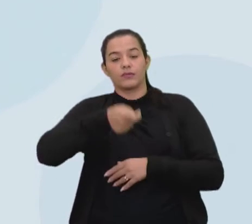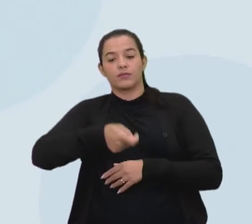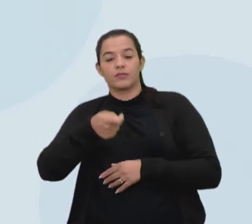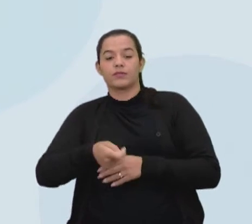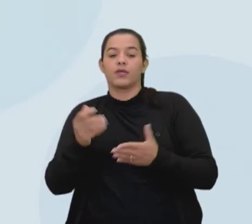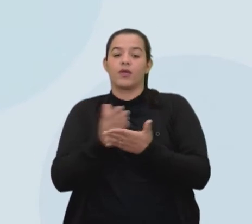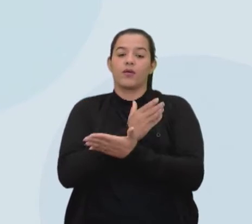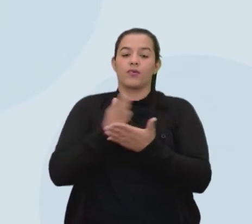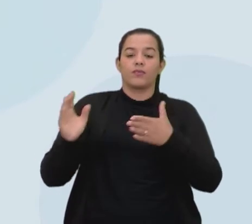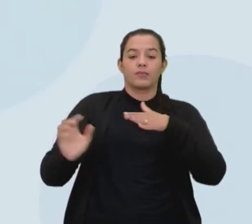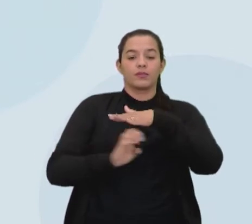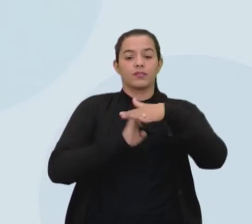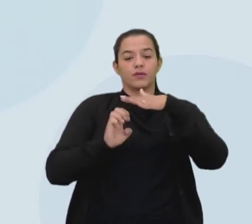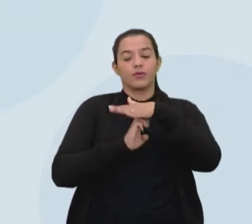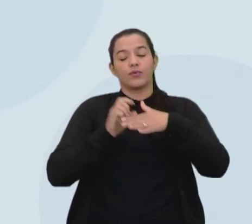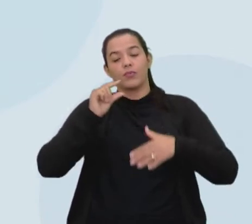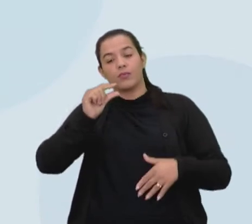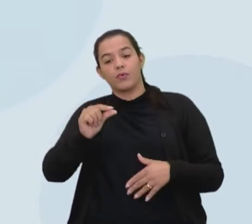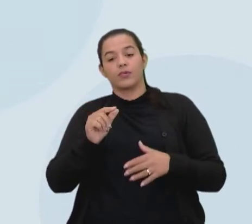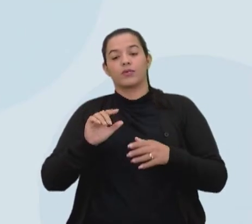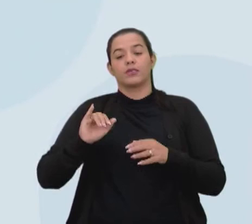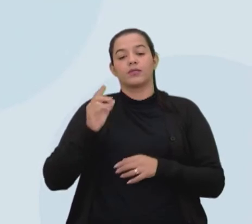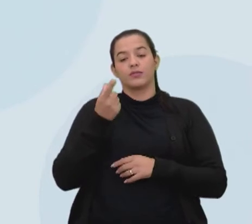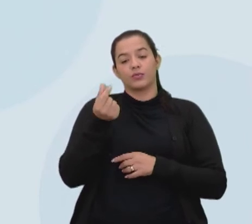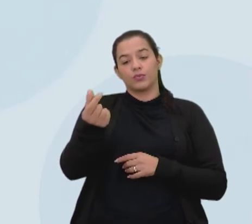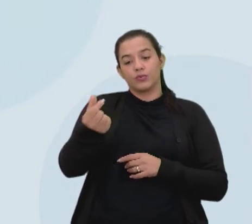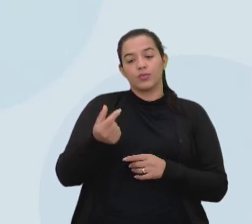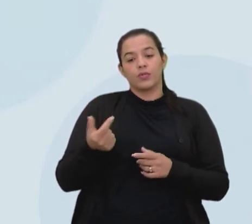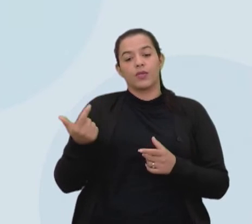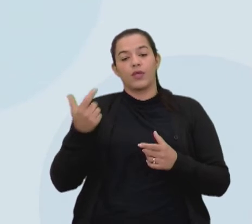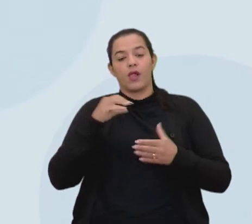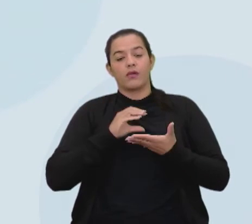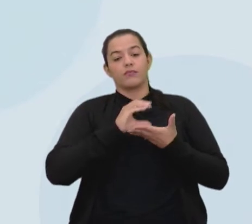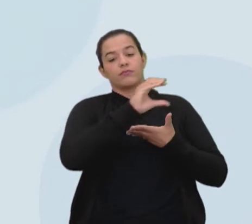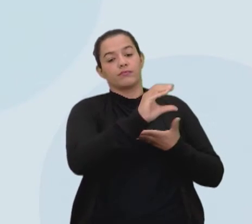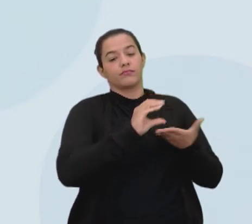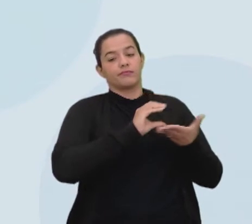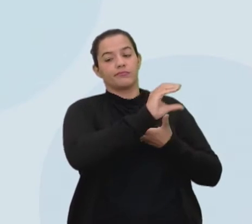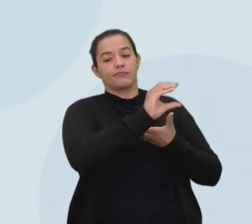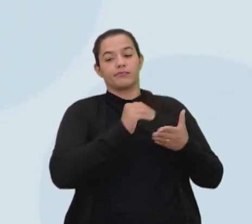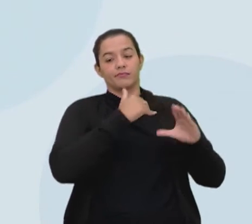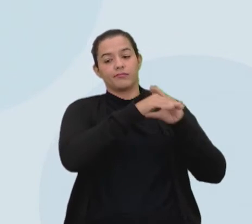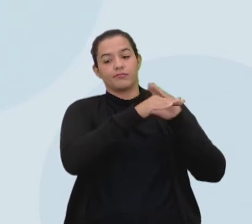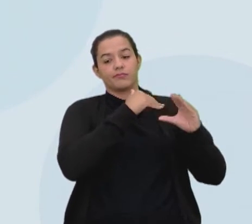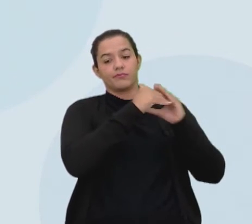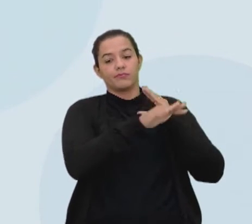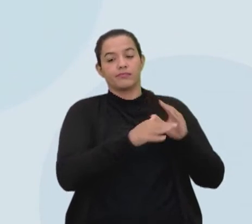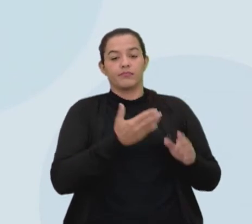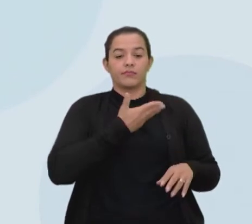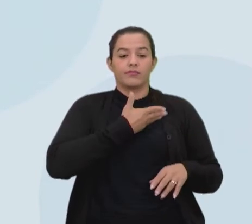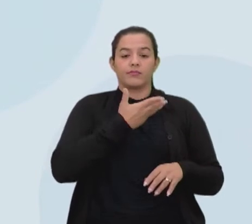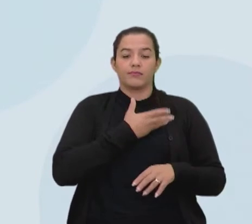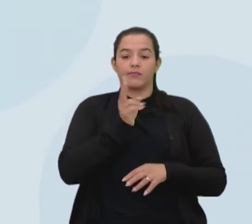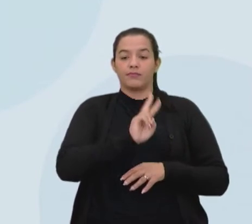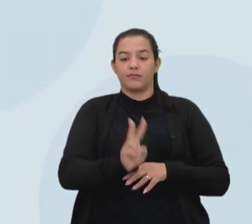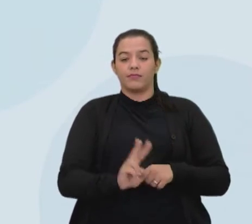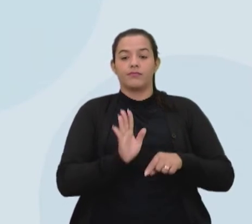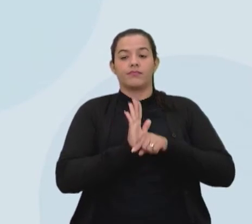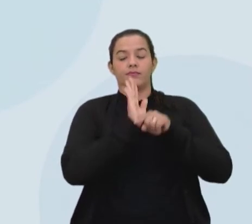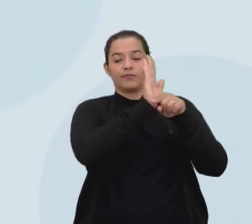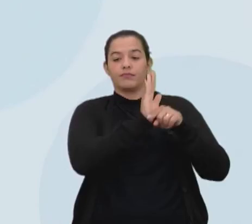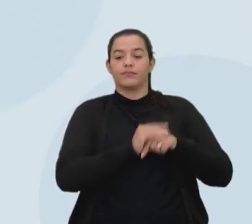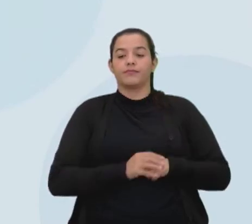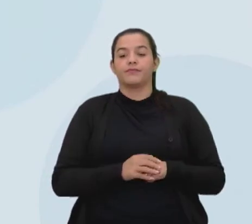empresas. E o pouco que eles ganham, né, muitos acabam enviando de volta para os seus amigos e familiares na Venezuela para